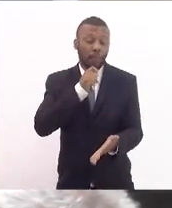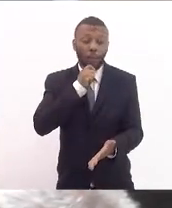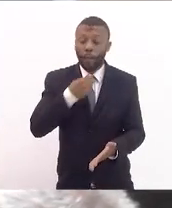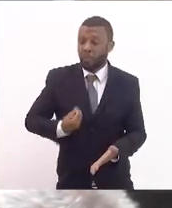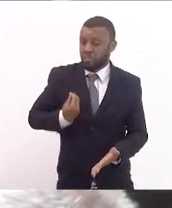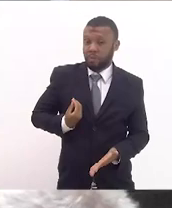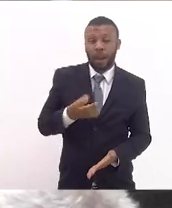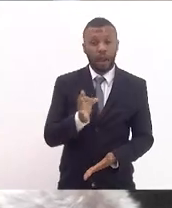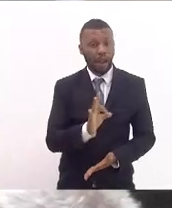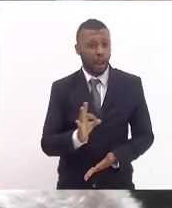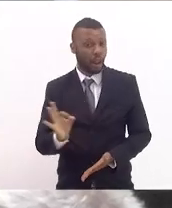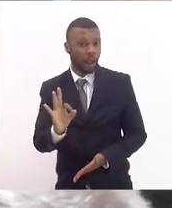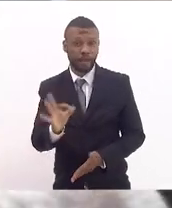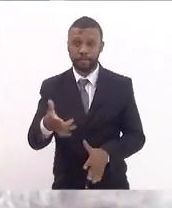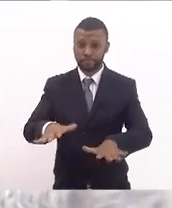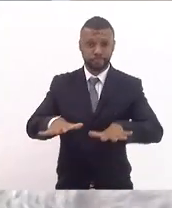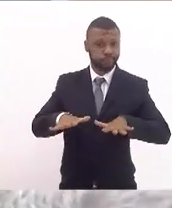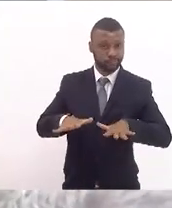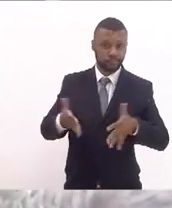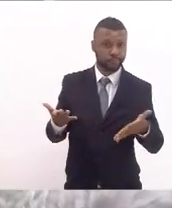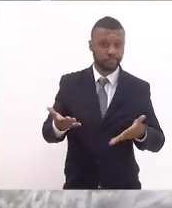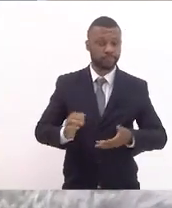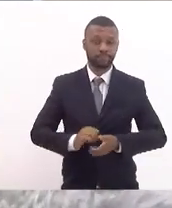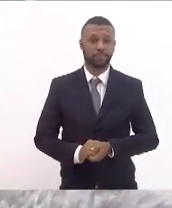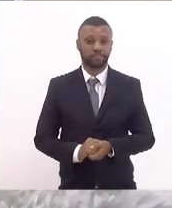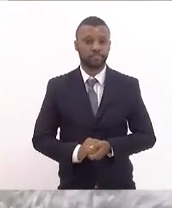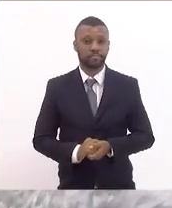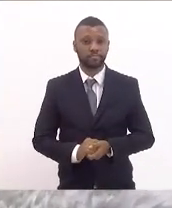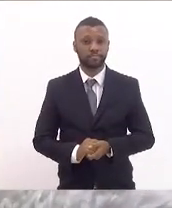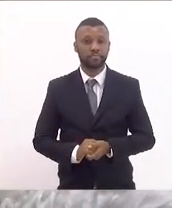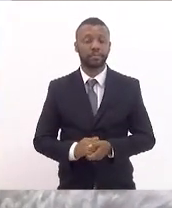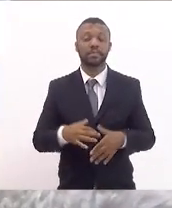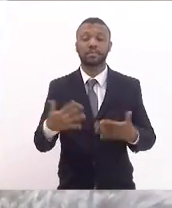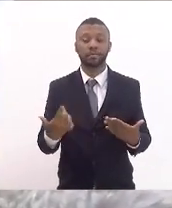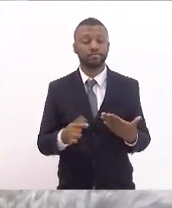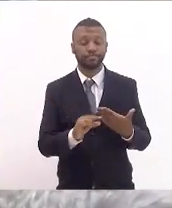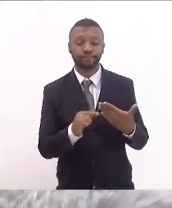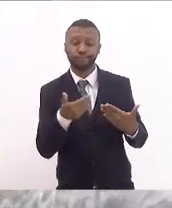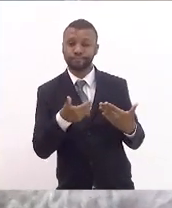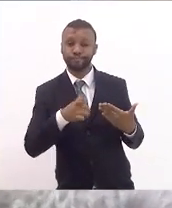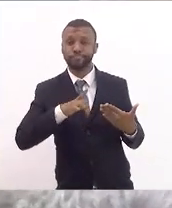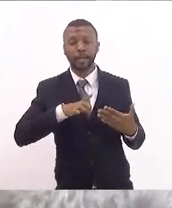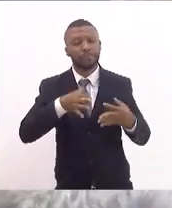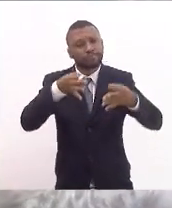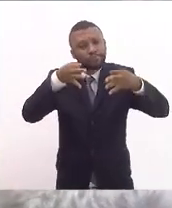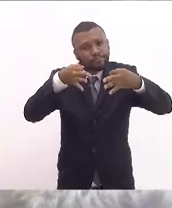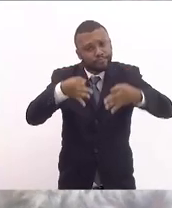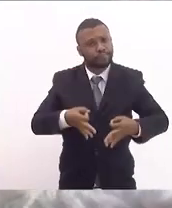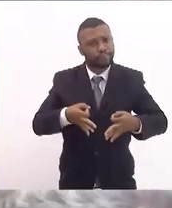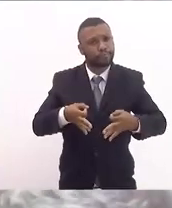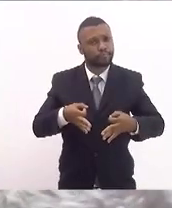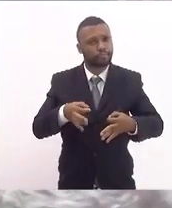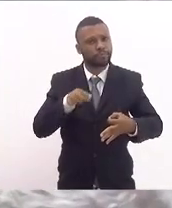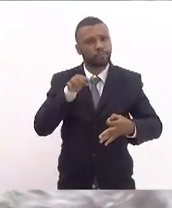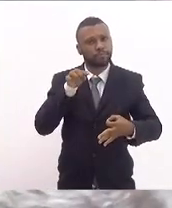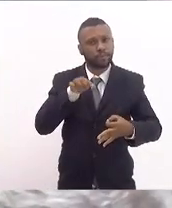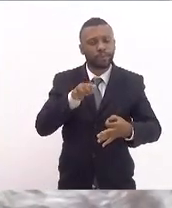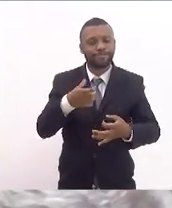encontra empresário ele tem um correto justo